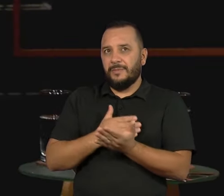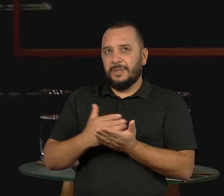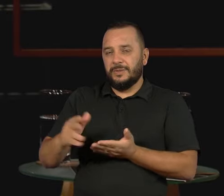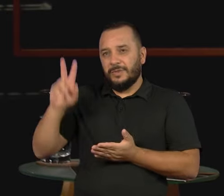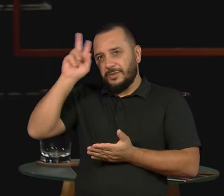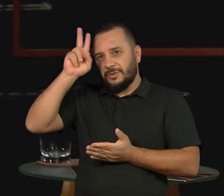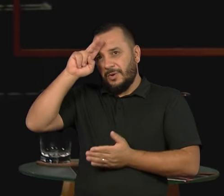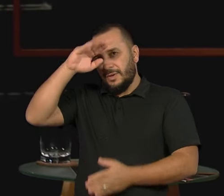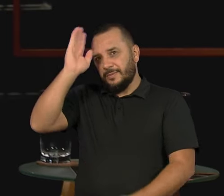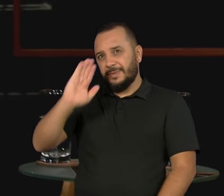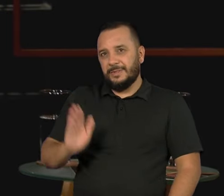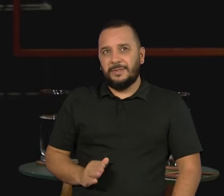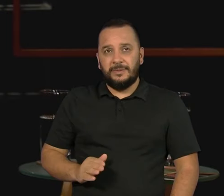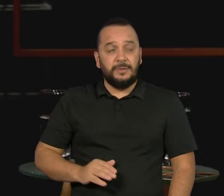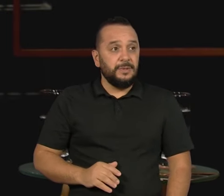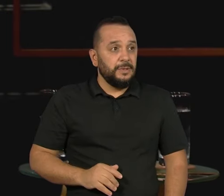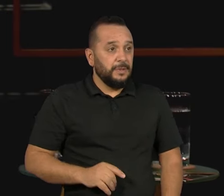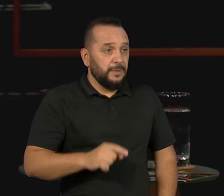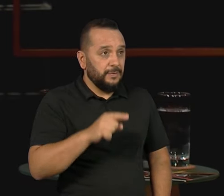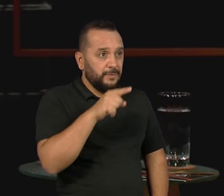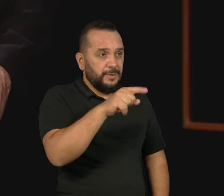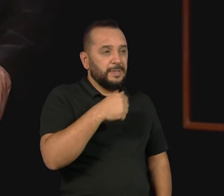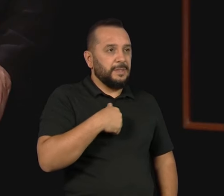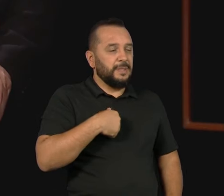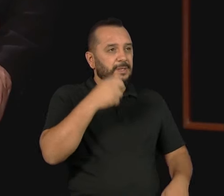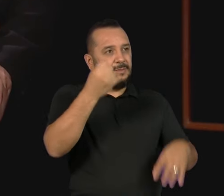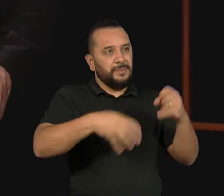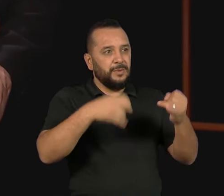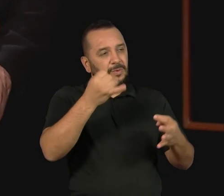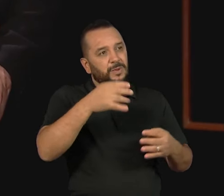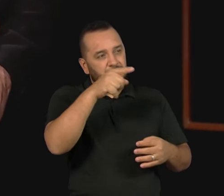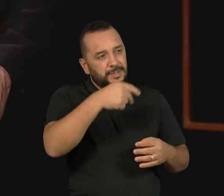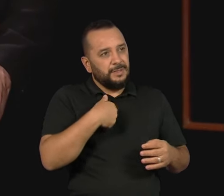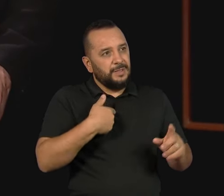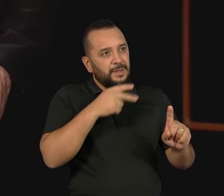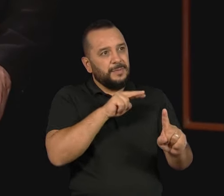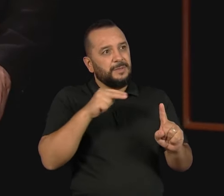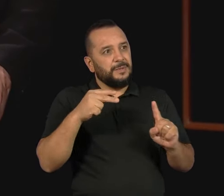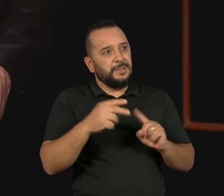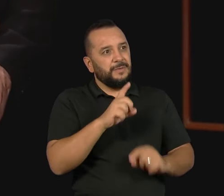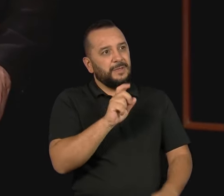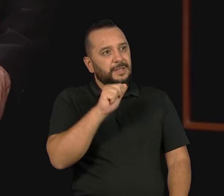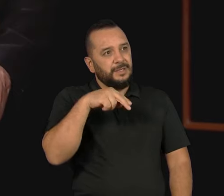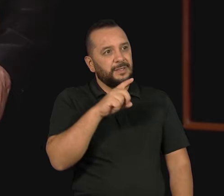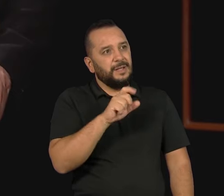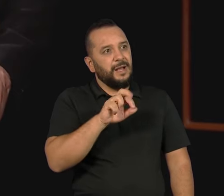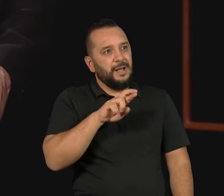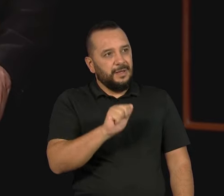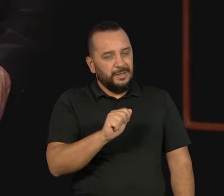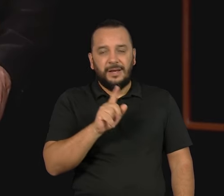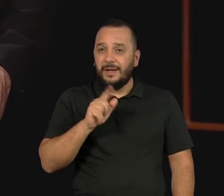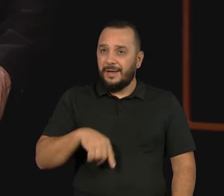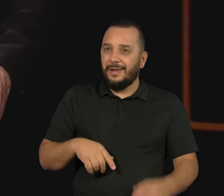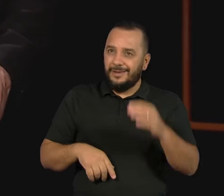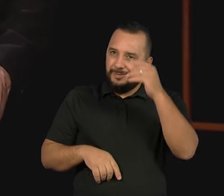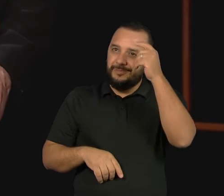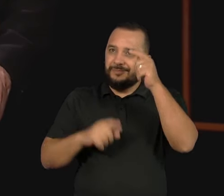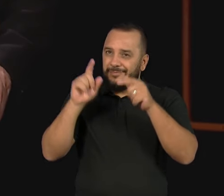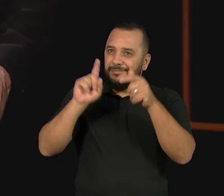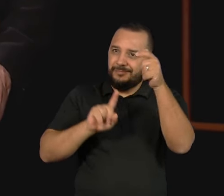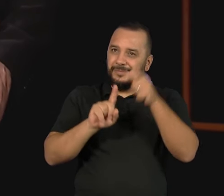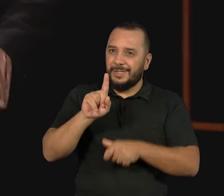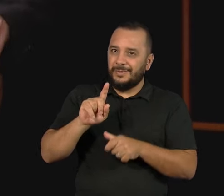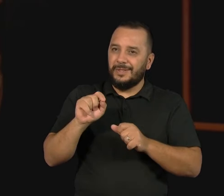você coloca isso pelo olhar da Dandara? Coloco tudo isso pelo olhar da Dandara. Dandara é a nossa protagonista.